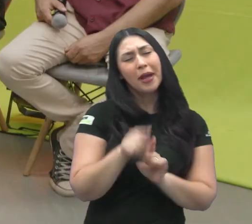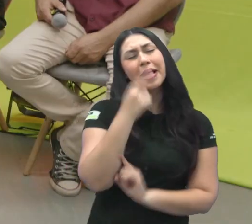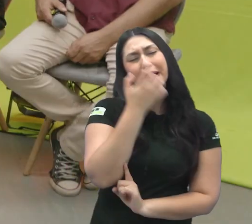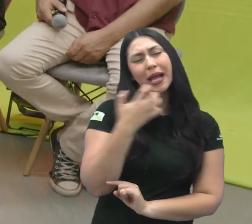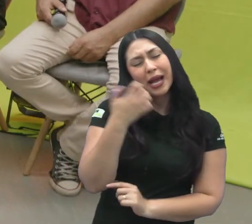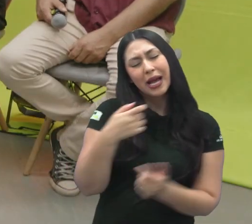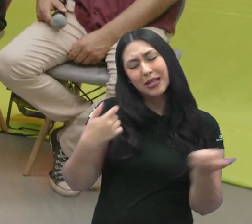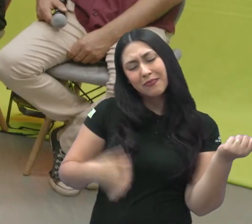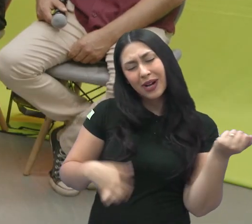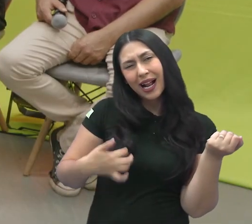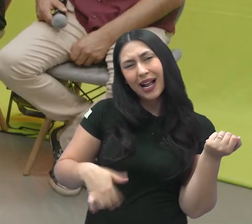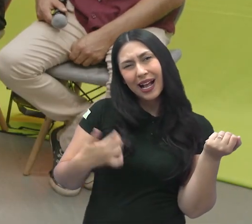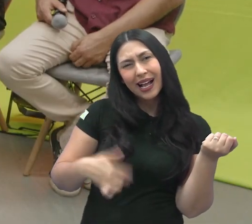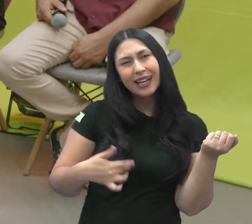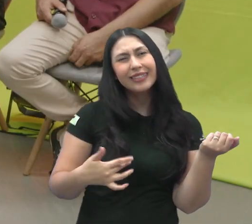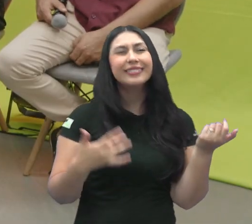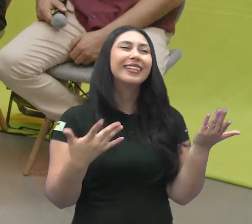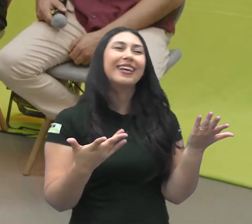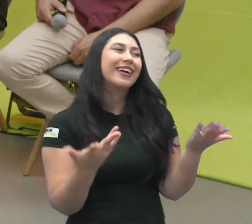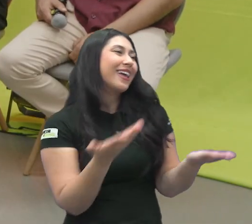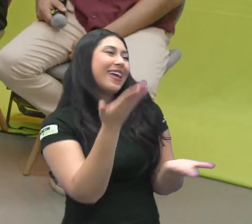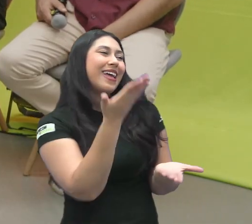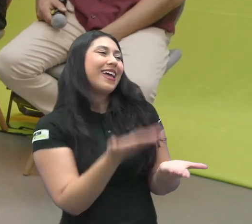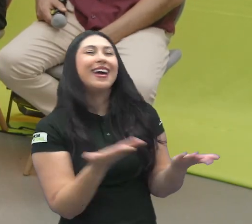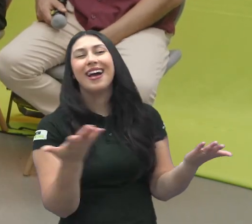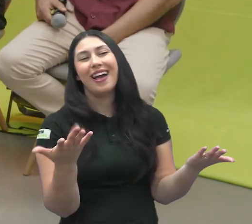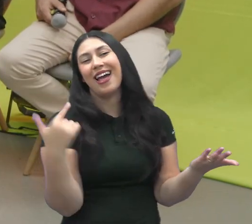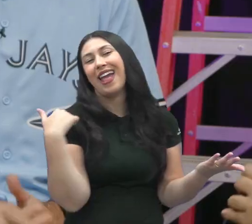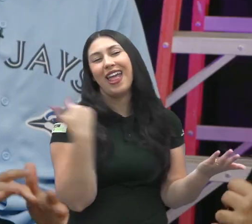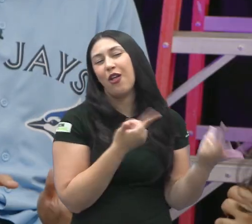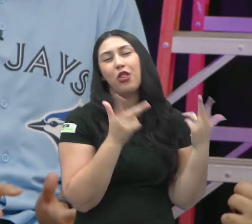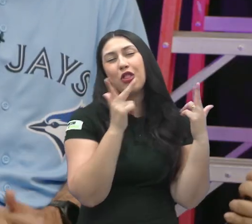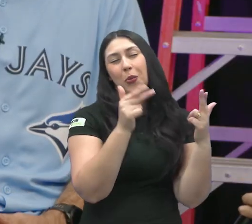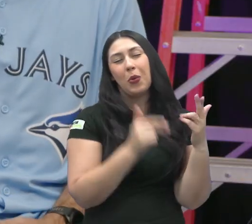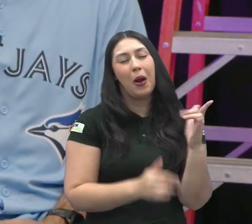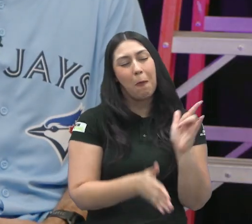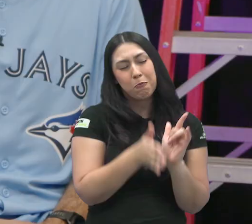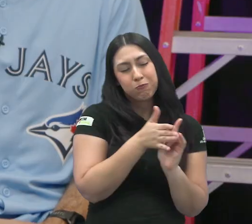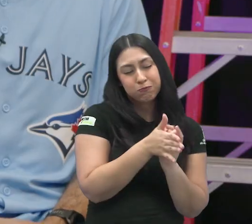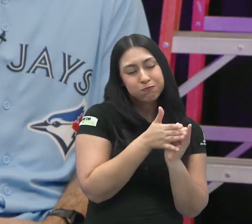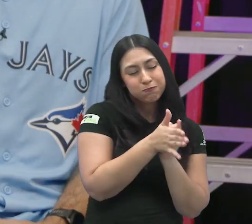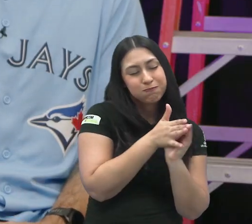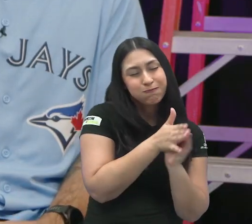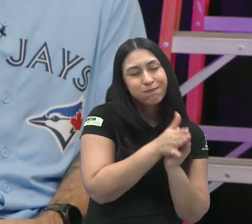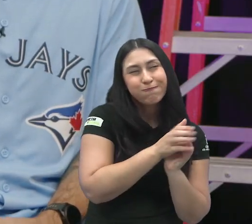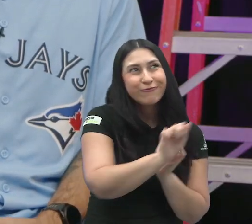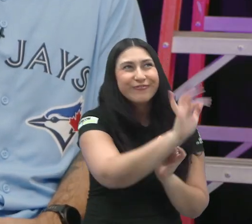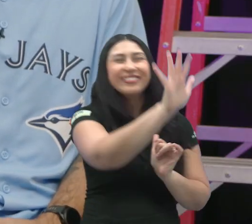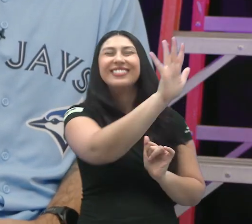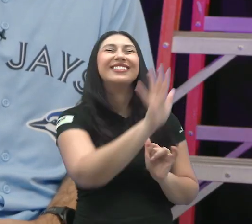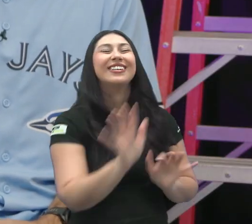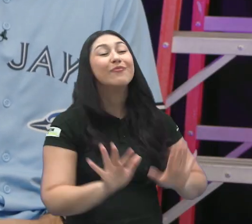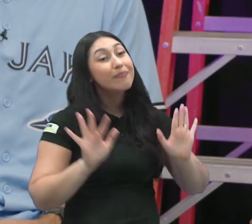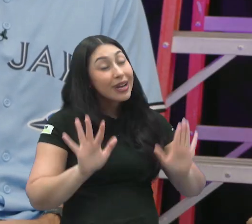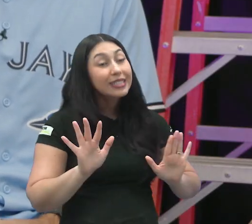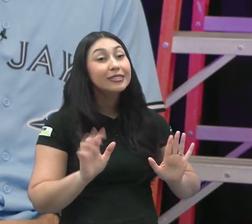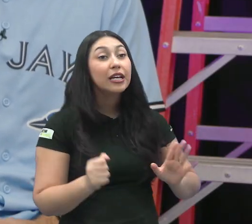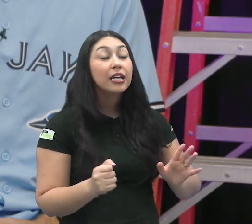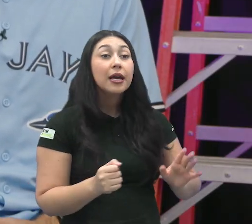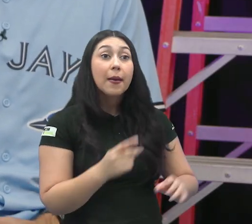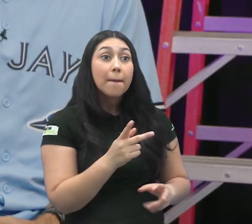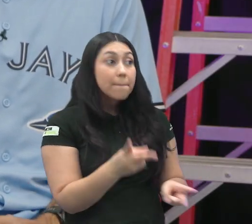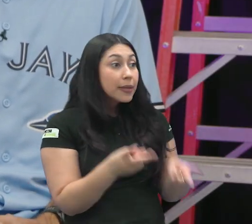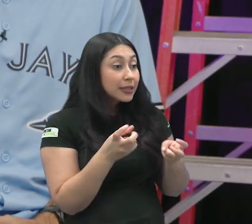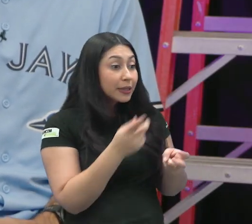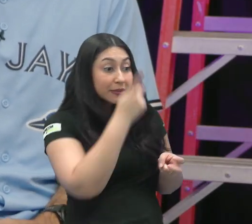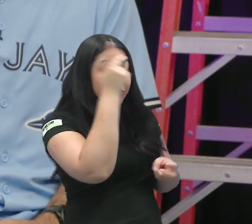que eu também, né? A gente toca tanto em outros lugares também. Aqui é a Noite da Arábia, tem em todo canto, né? E aí, eu queria que você falasse um pouco sobre ter o pessoal indo te assistir